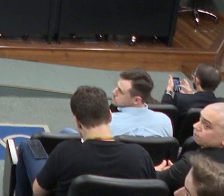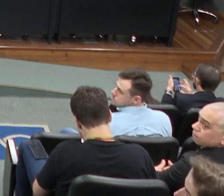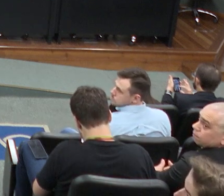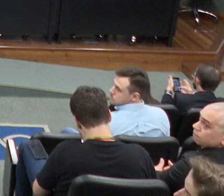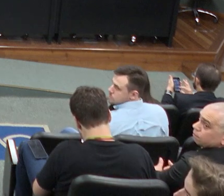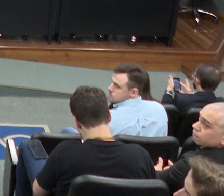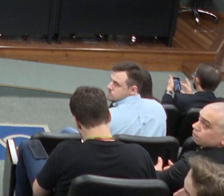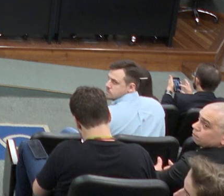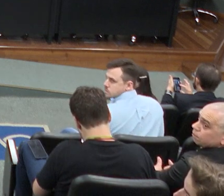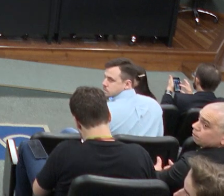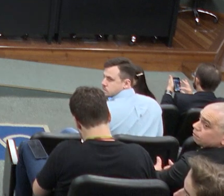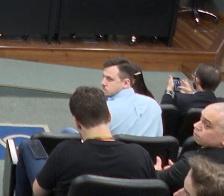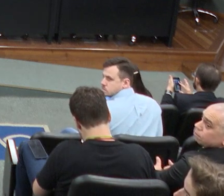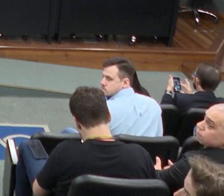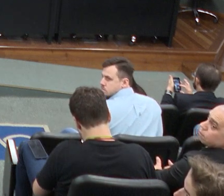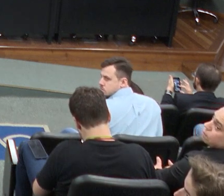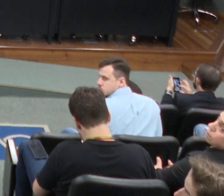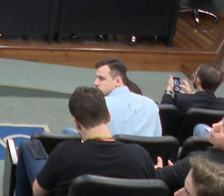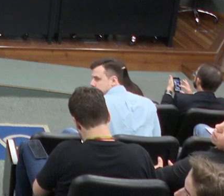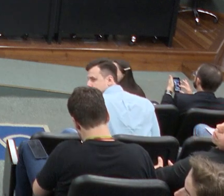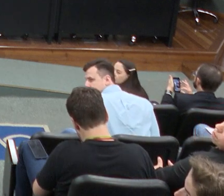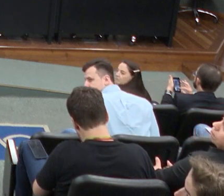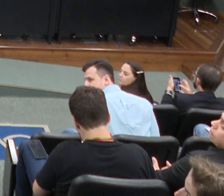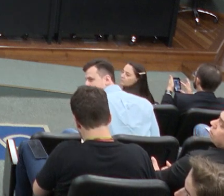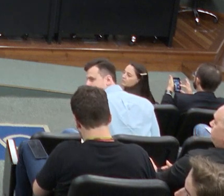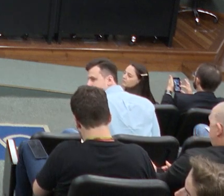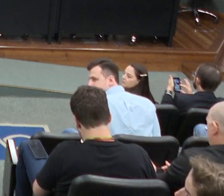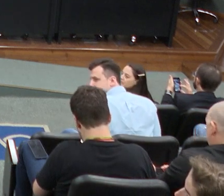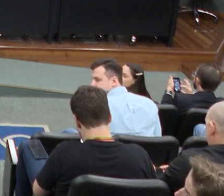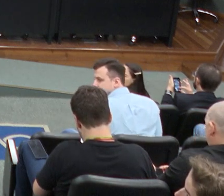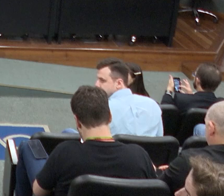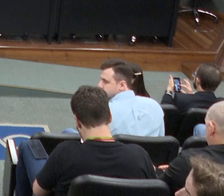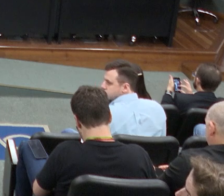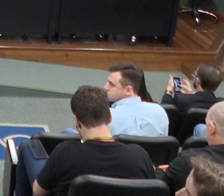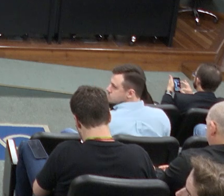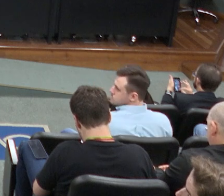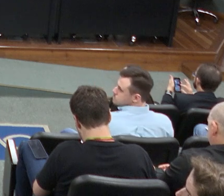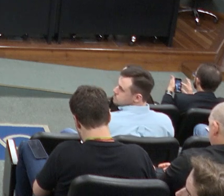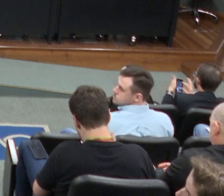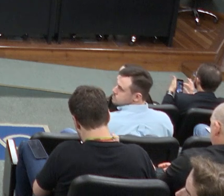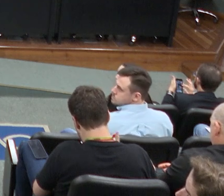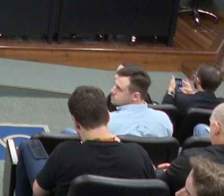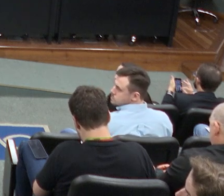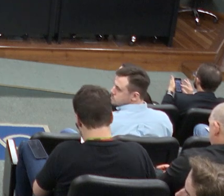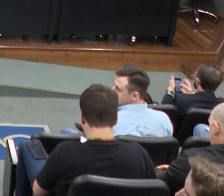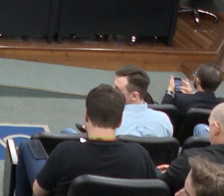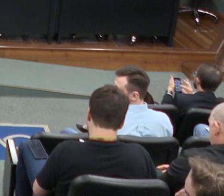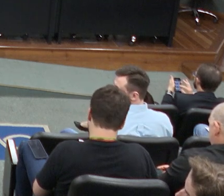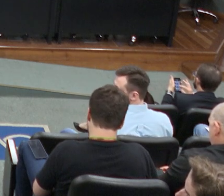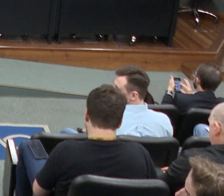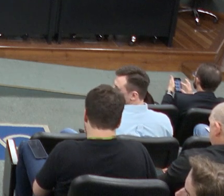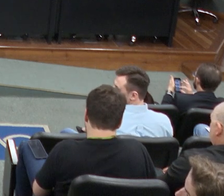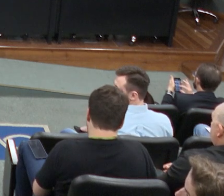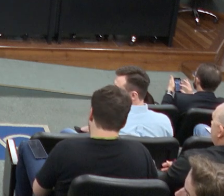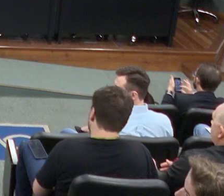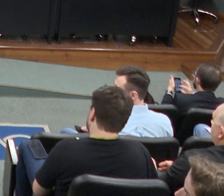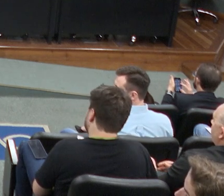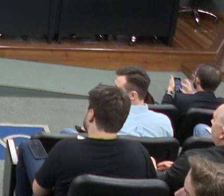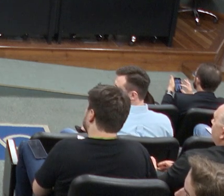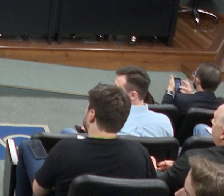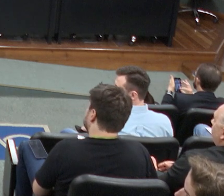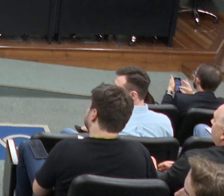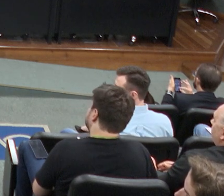Pode falar. sobre a questão de o governo do Estado na Assembleia. A Assembleia não é